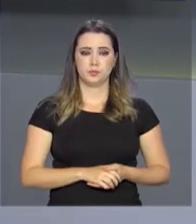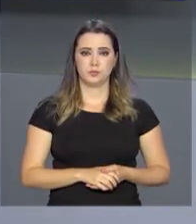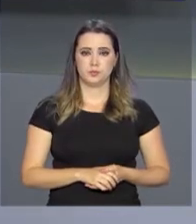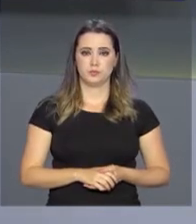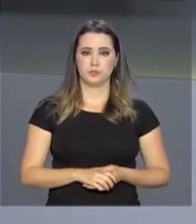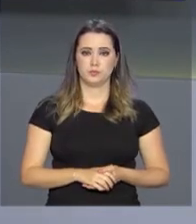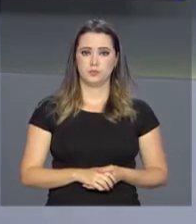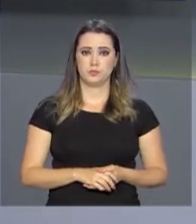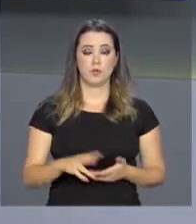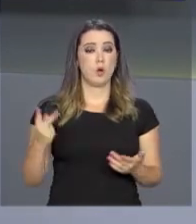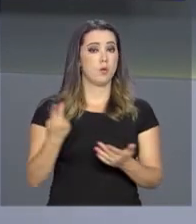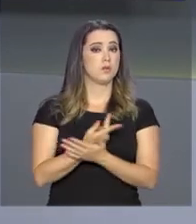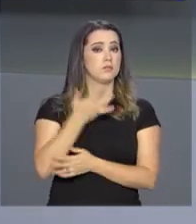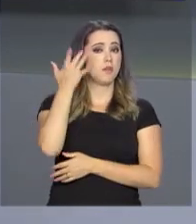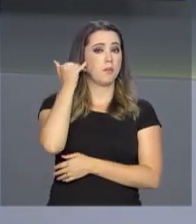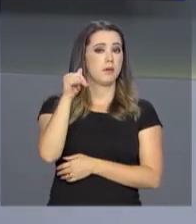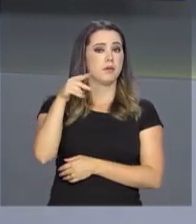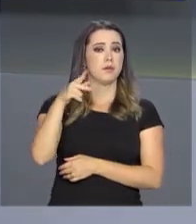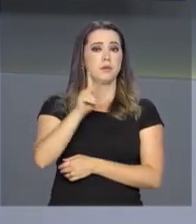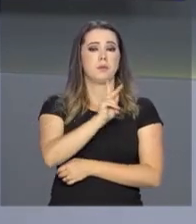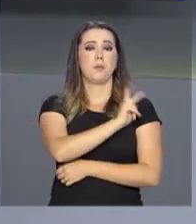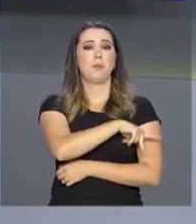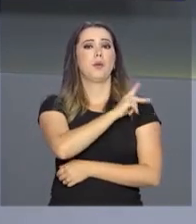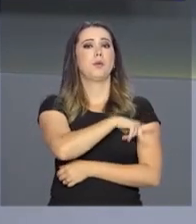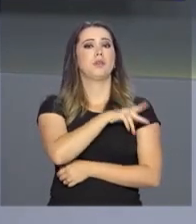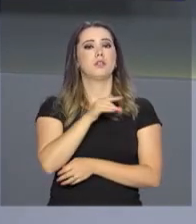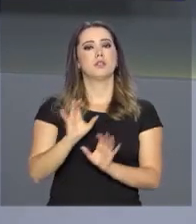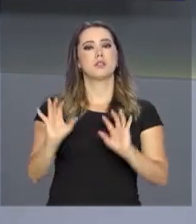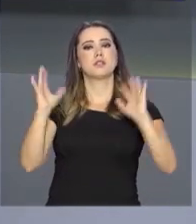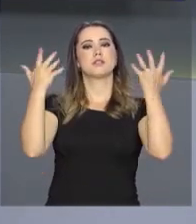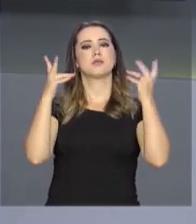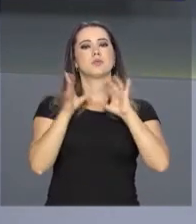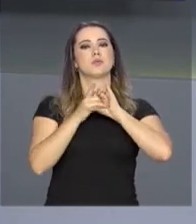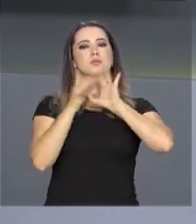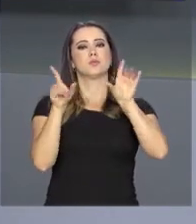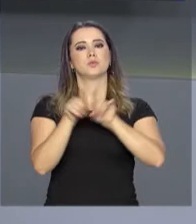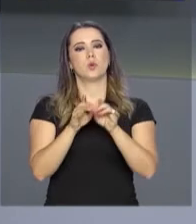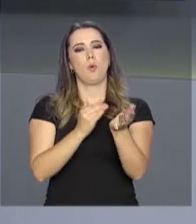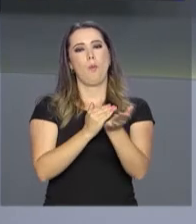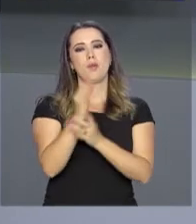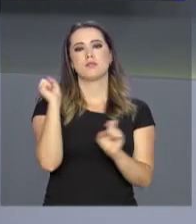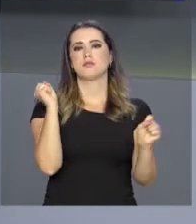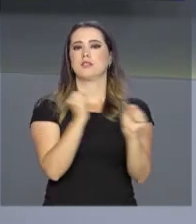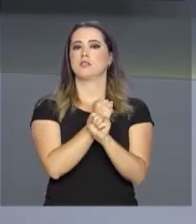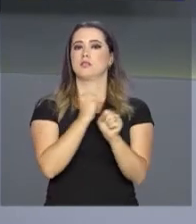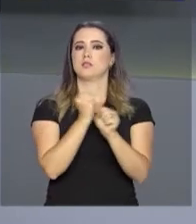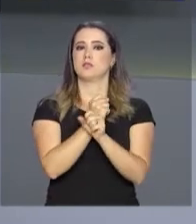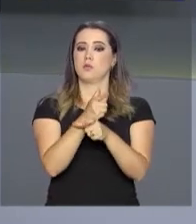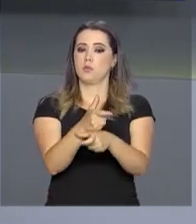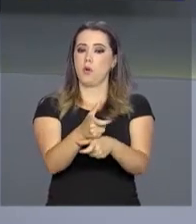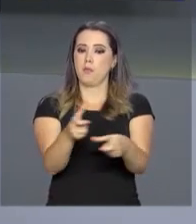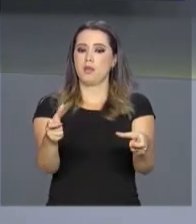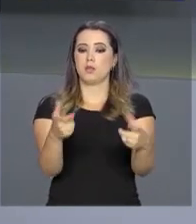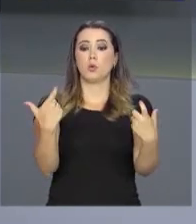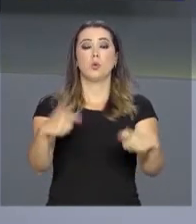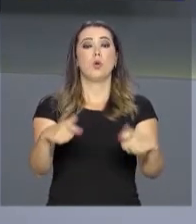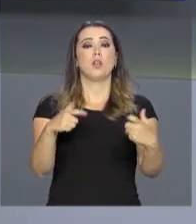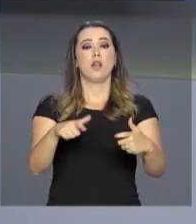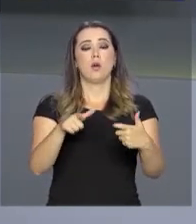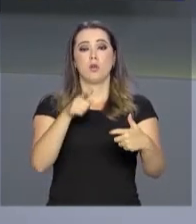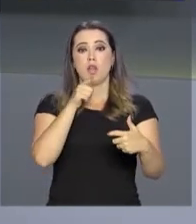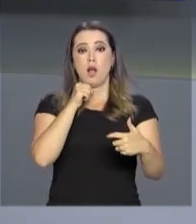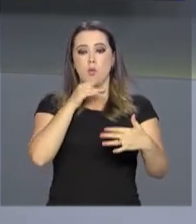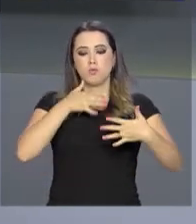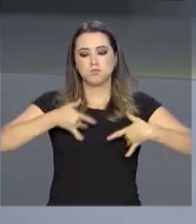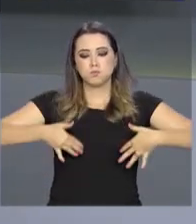E vai ser realizada amanhã em Parnaíba, no Piauí, a cerimônia que autoriza o início das obras para a expansão da área irrigada